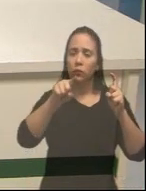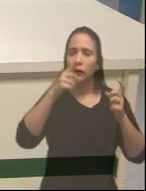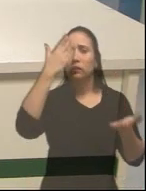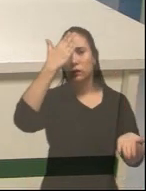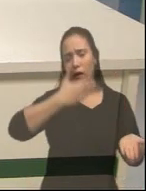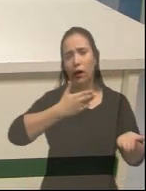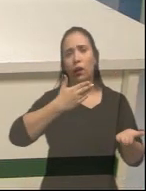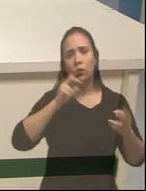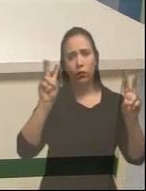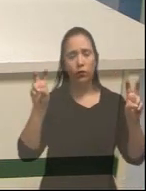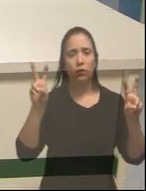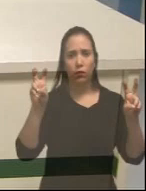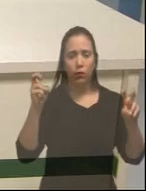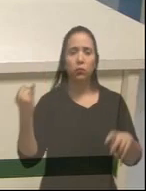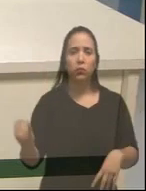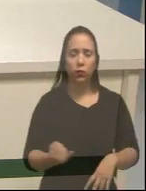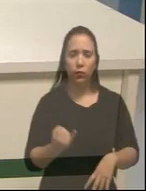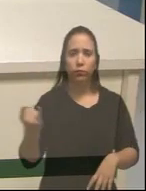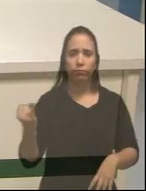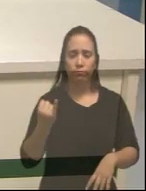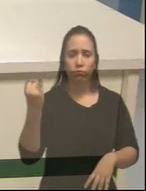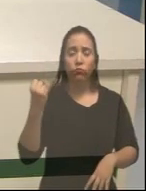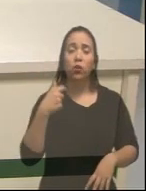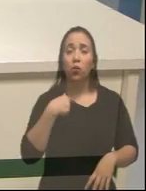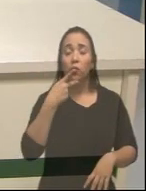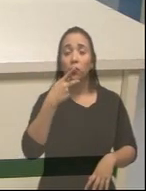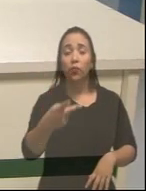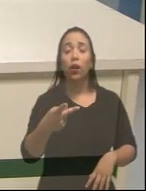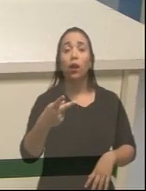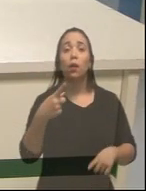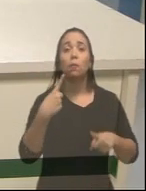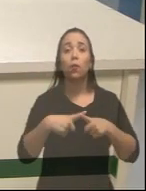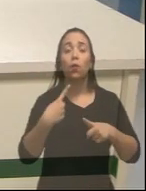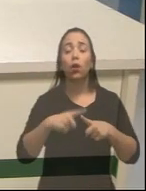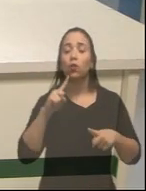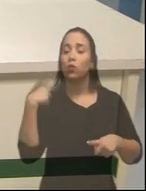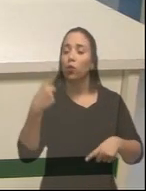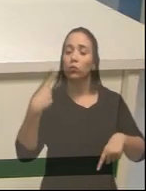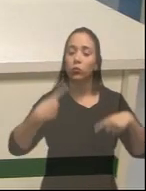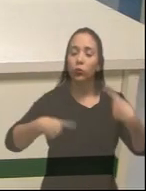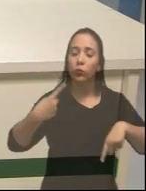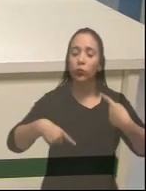Que é um assunto... Não, eu estou citando um caso para discutir corporação.